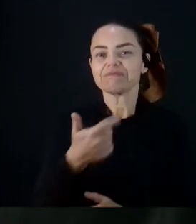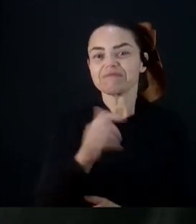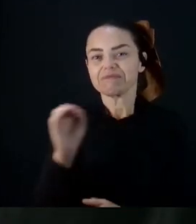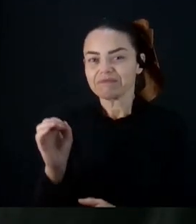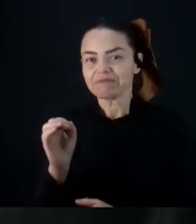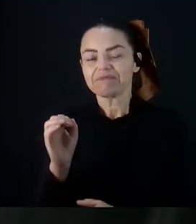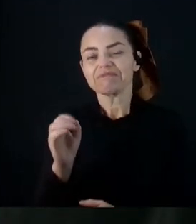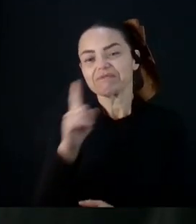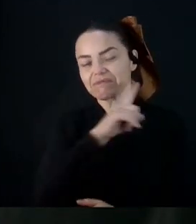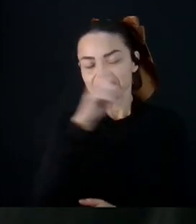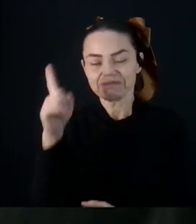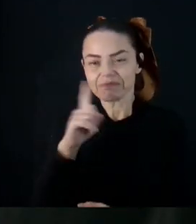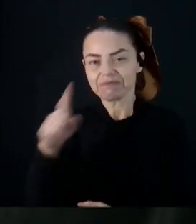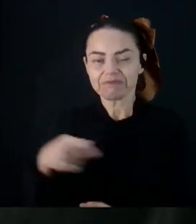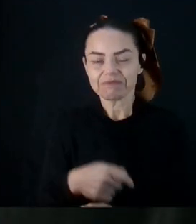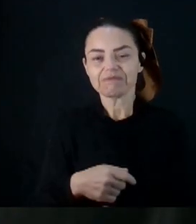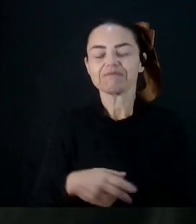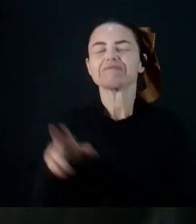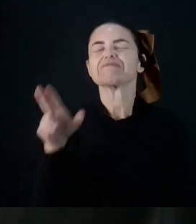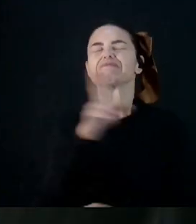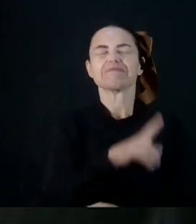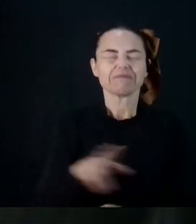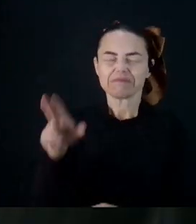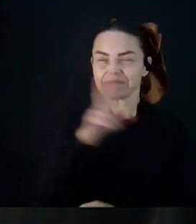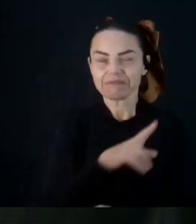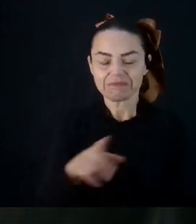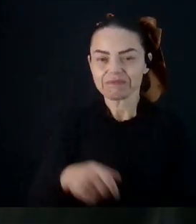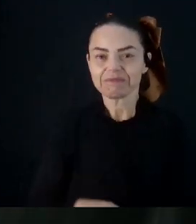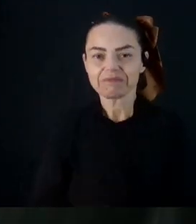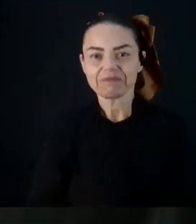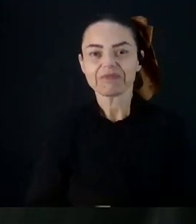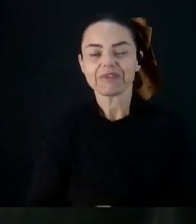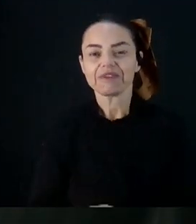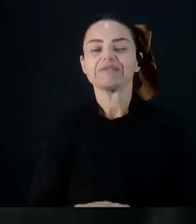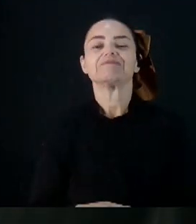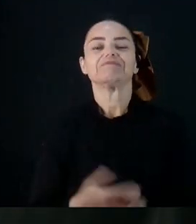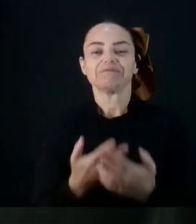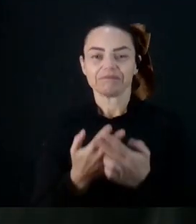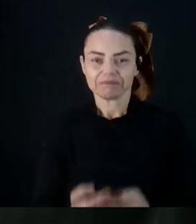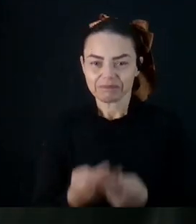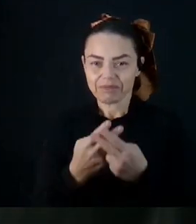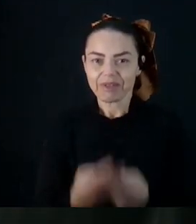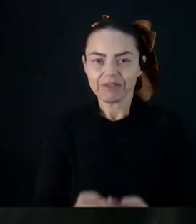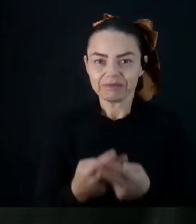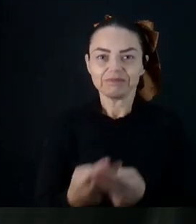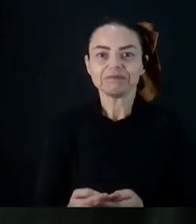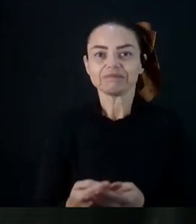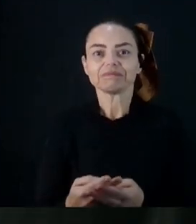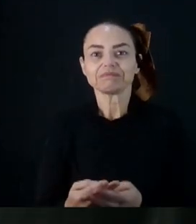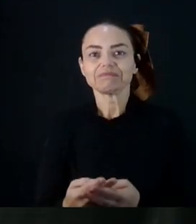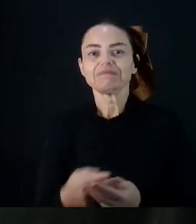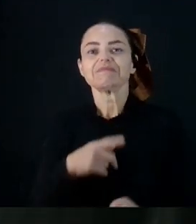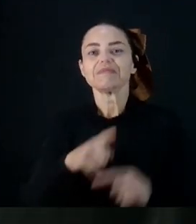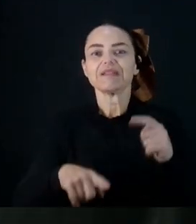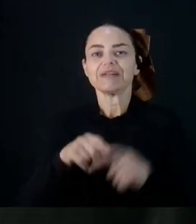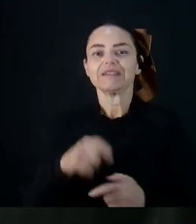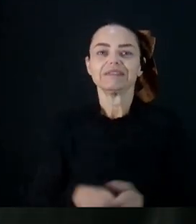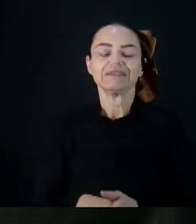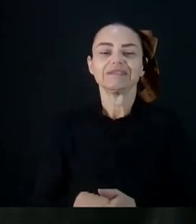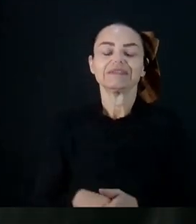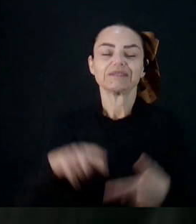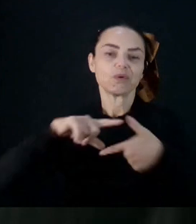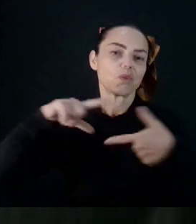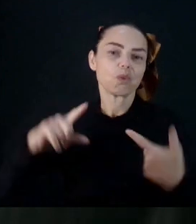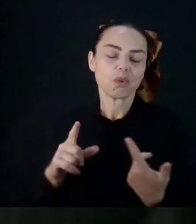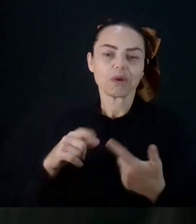para depois você utilizar. Analisa a paciência que a gente tinha que ter para ter aquele produto que estava na moda, de repente, né? Que não